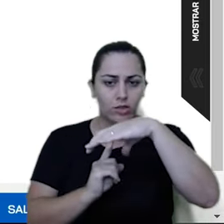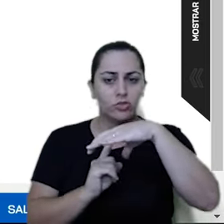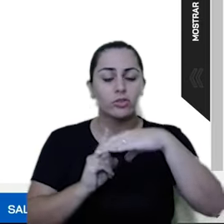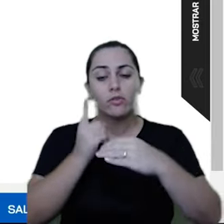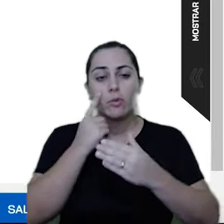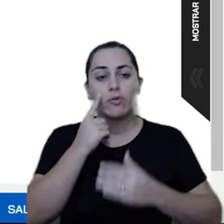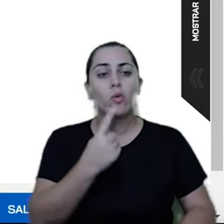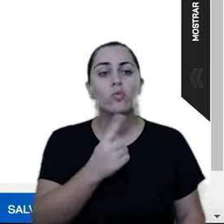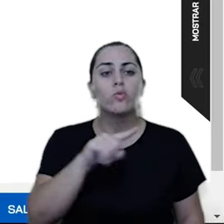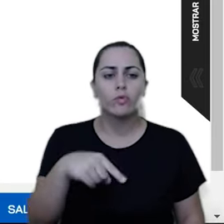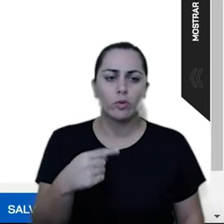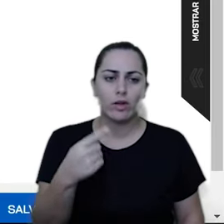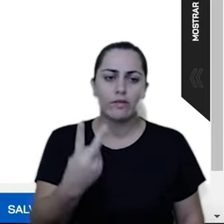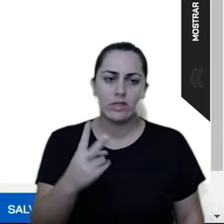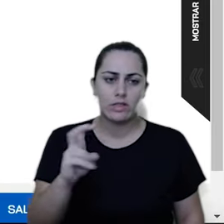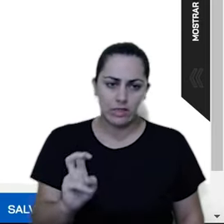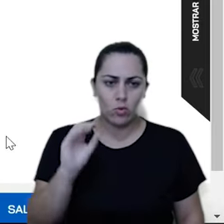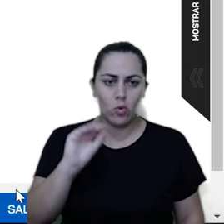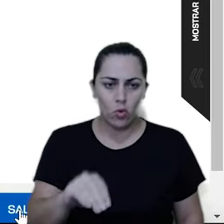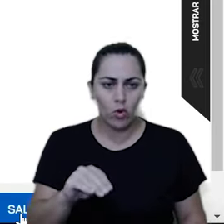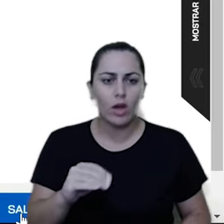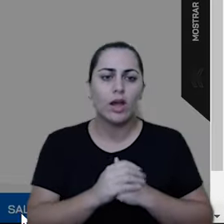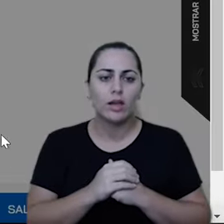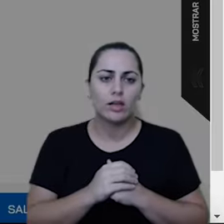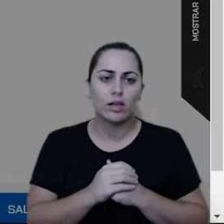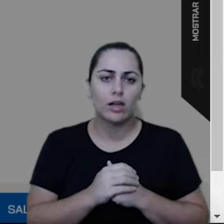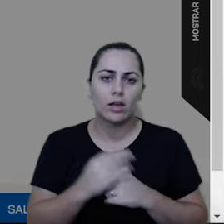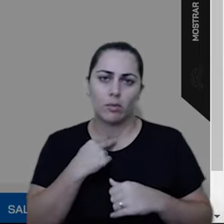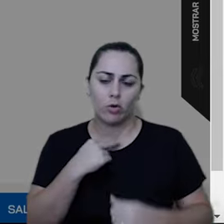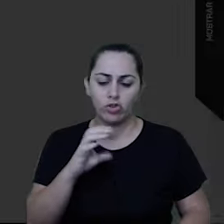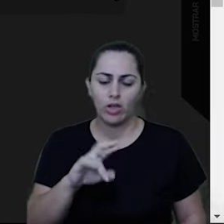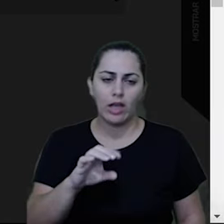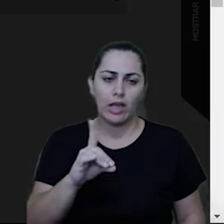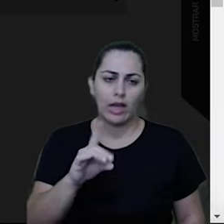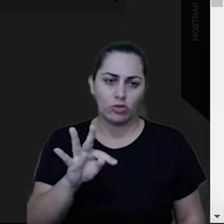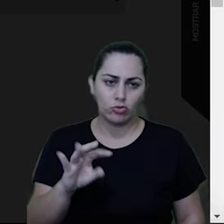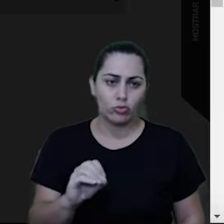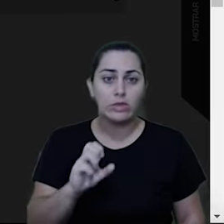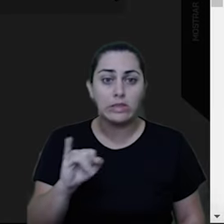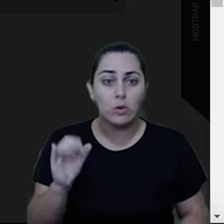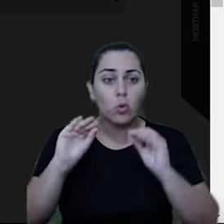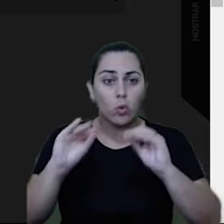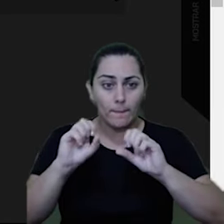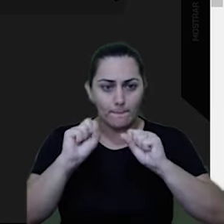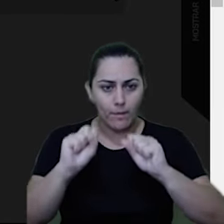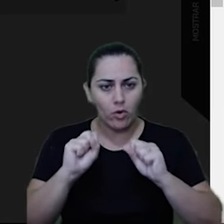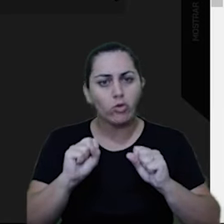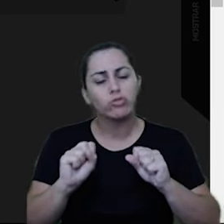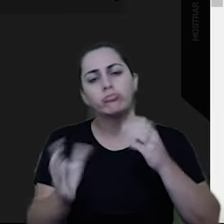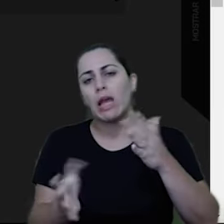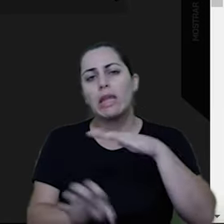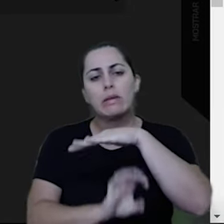Vou colocar aqui 1,25 então ela é tributada sem permissão de crédito se eu colocasse com permissão de crédito e a empresa